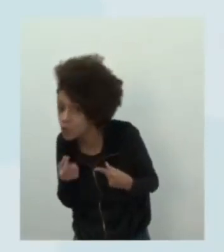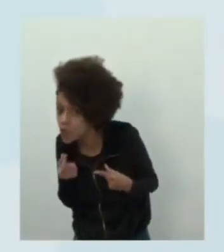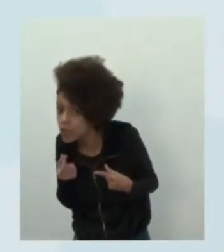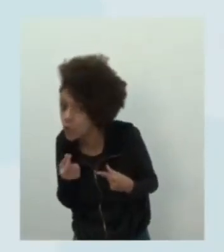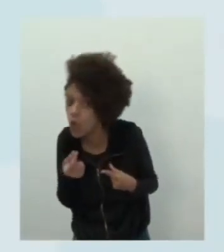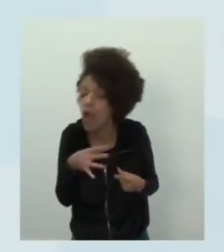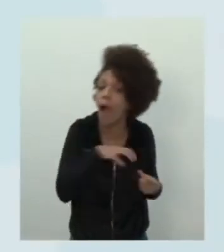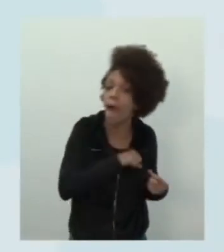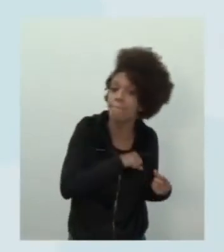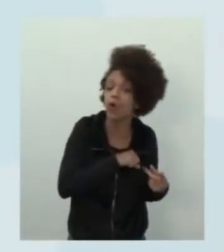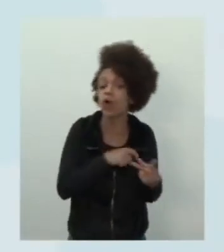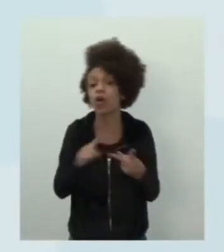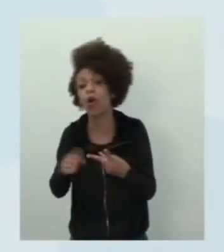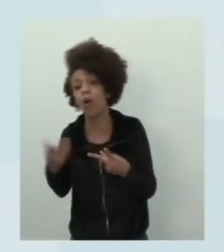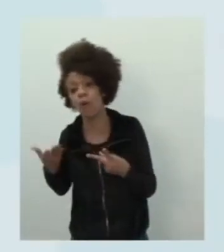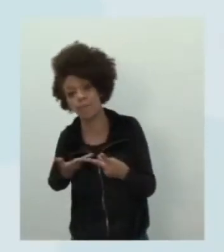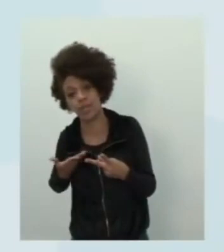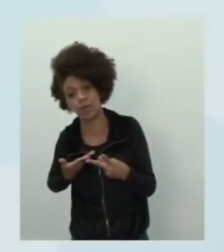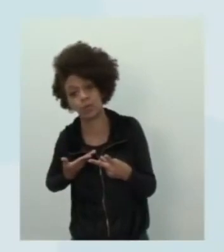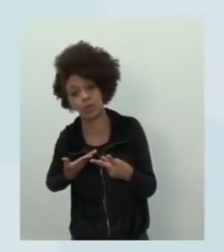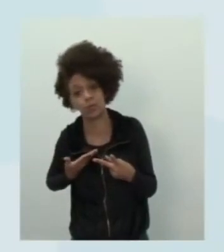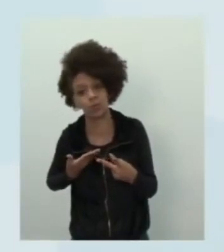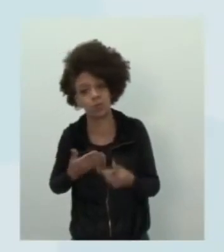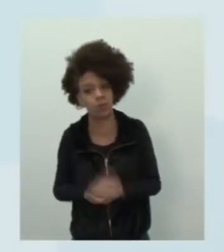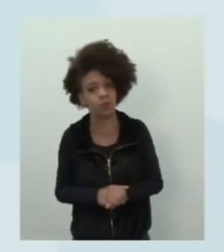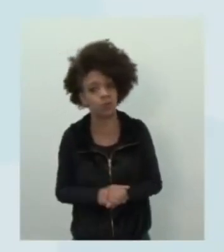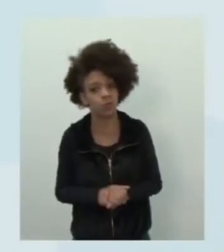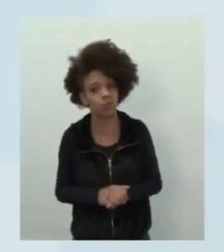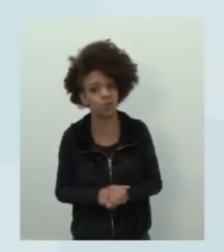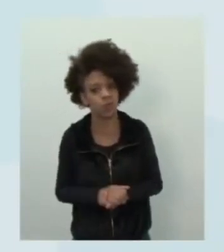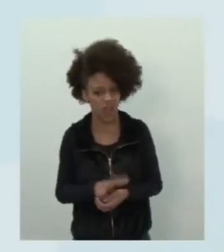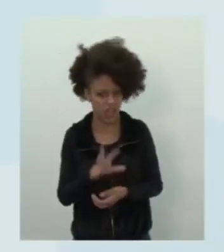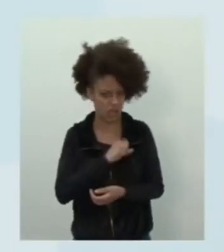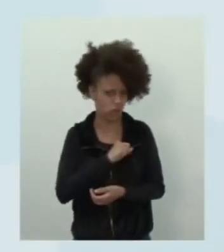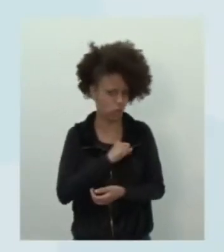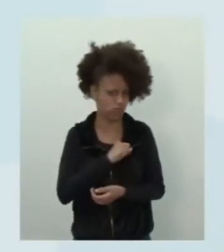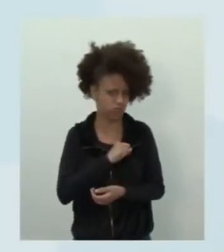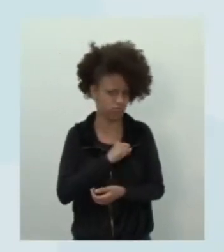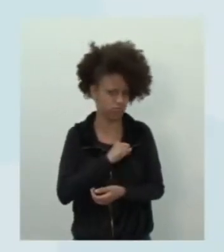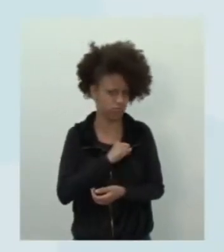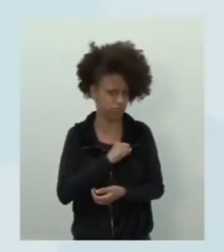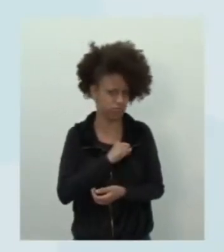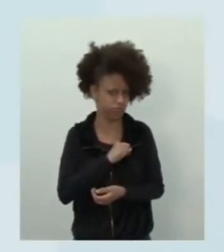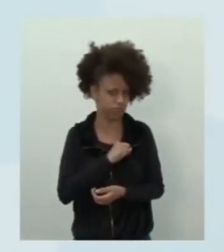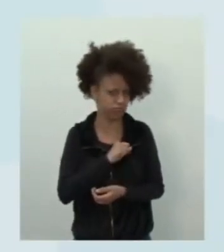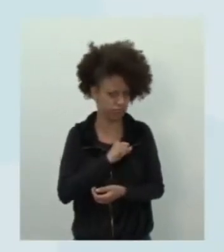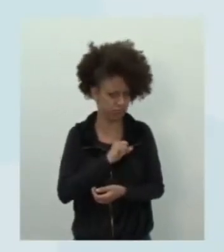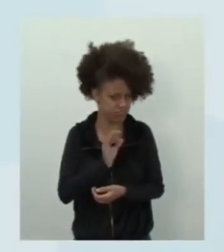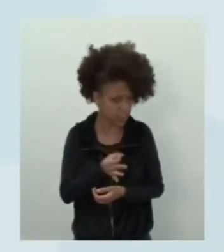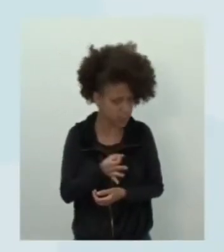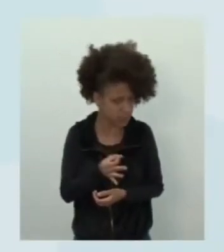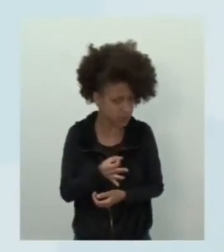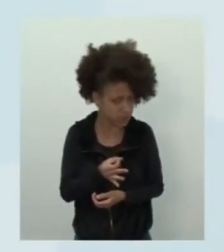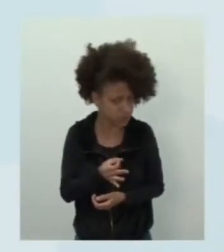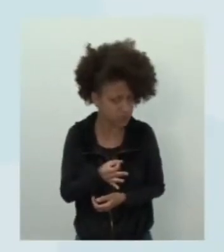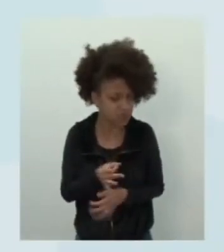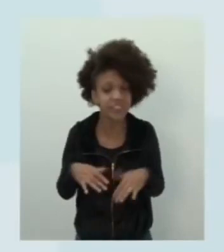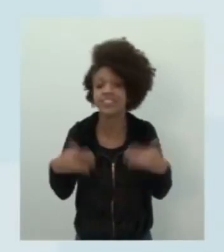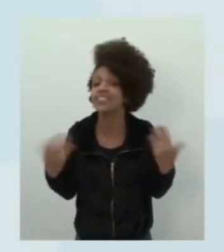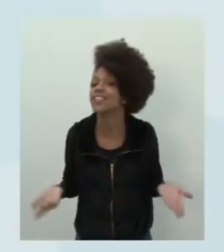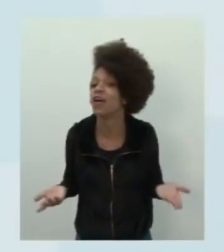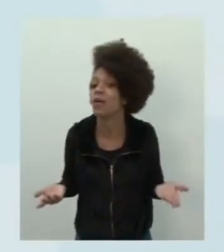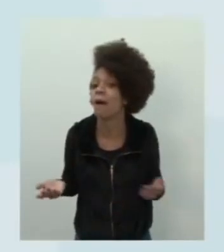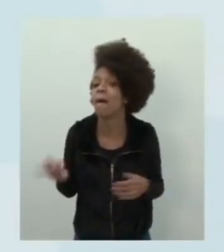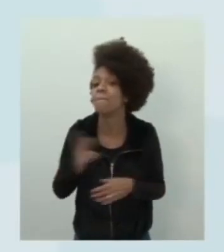amigo? Número 1 é o quê? Só tá falando que é amor aqui já. Amor? É. Amor? Certo? Okay. Então,